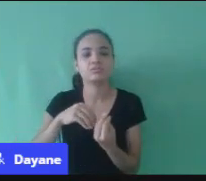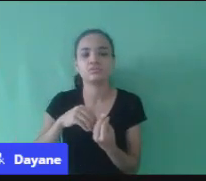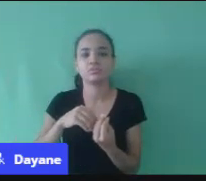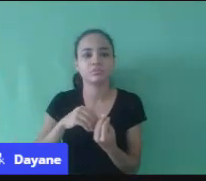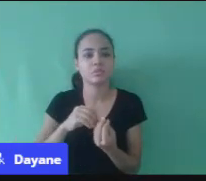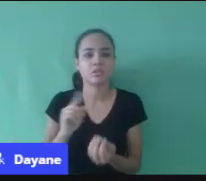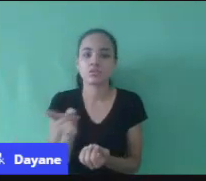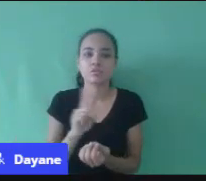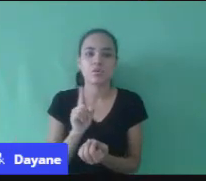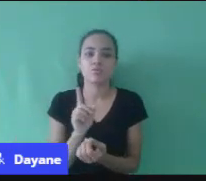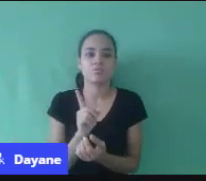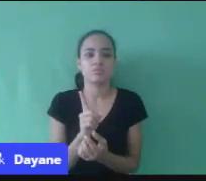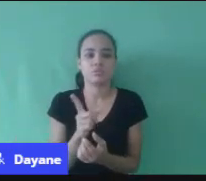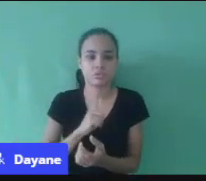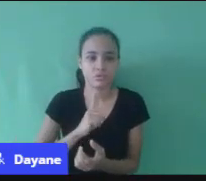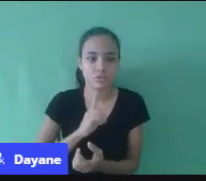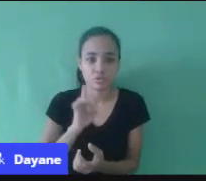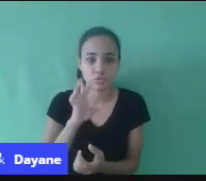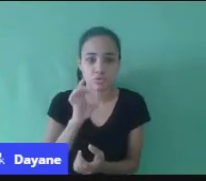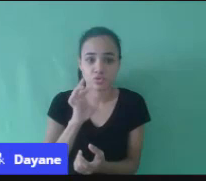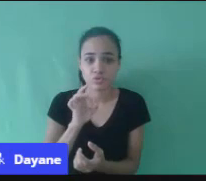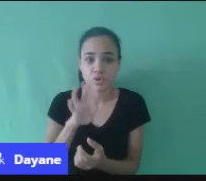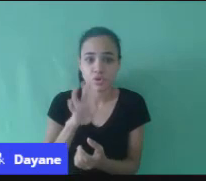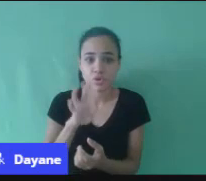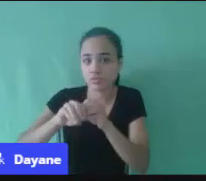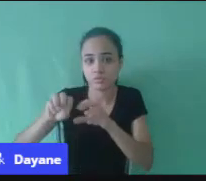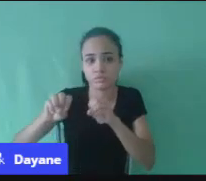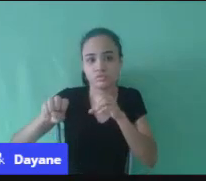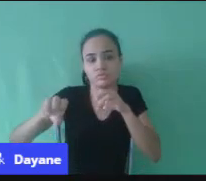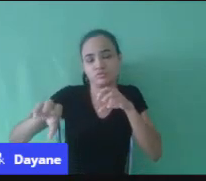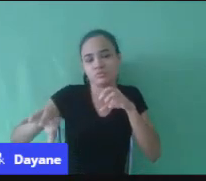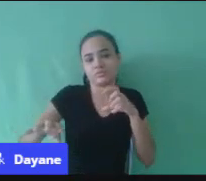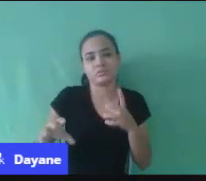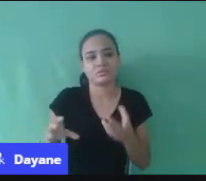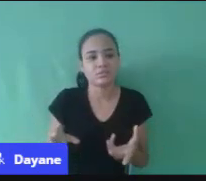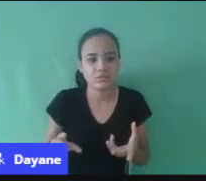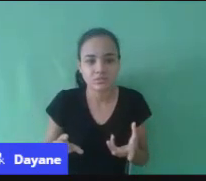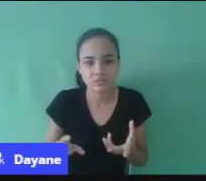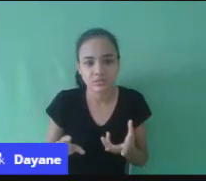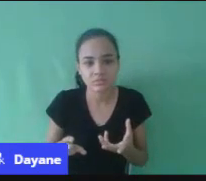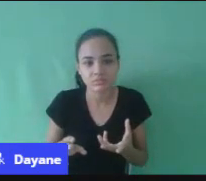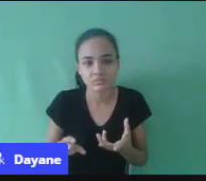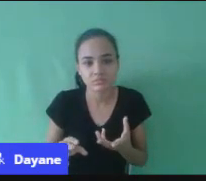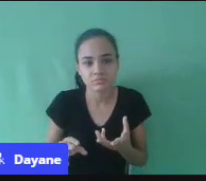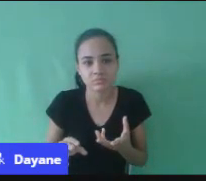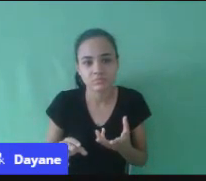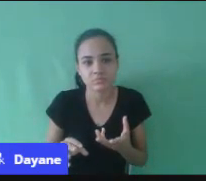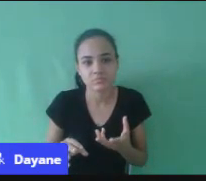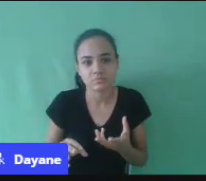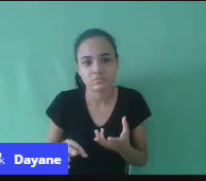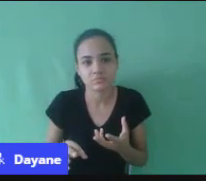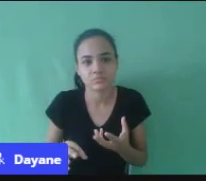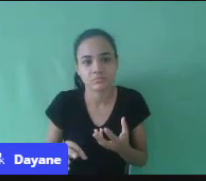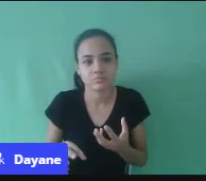ensino à distância, né, da maneira como acontece remotamente,